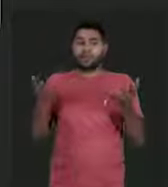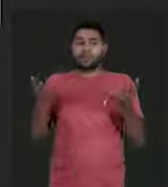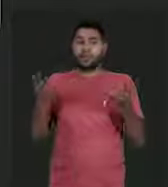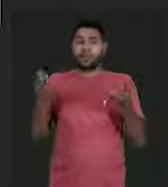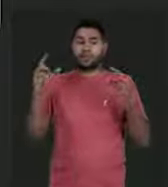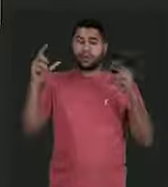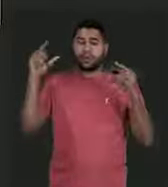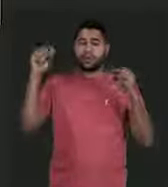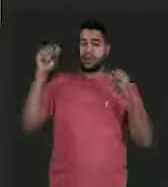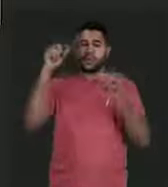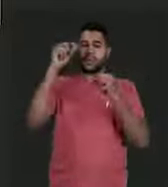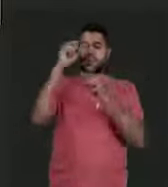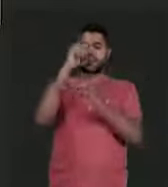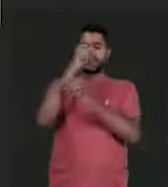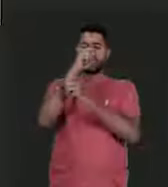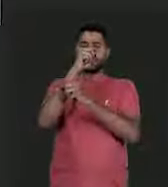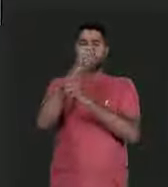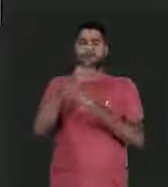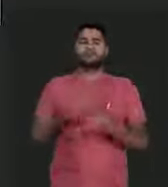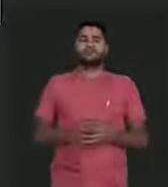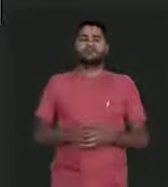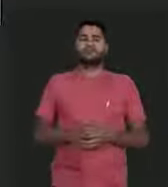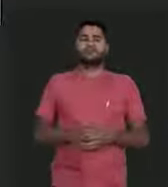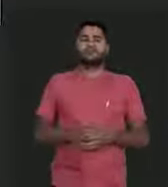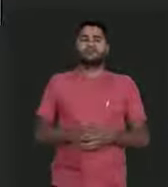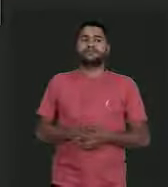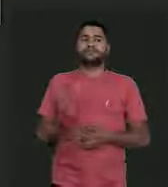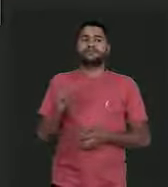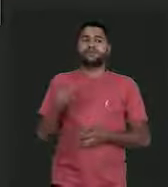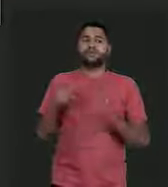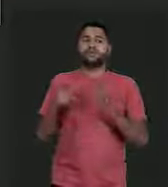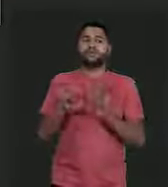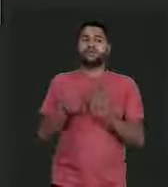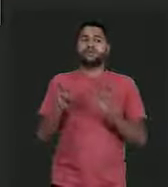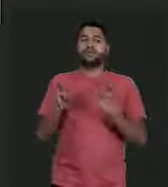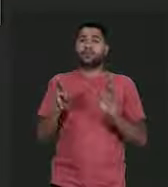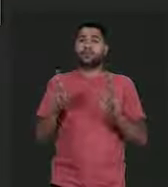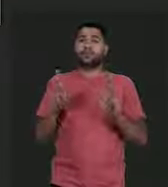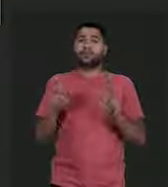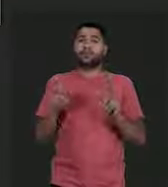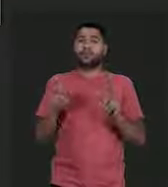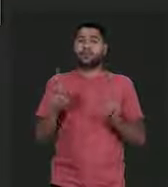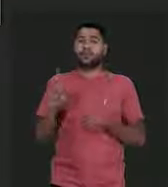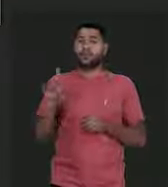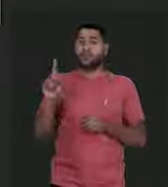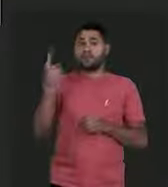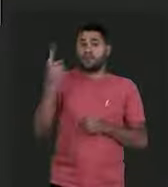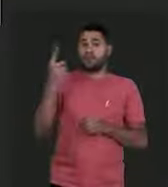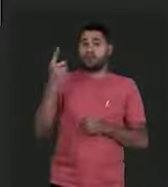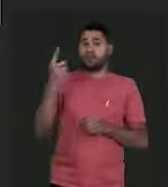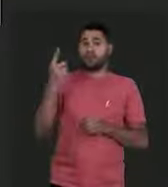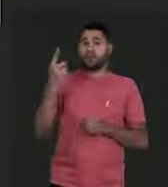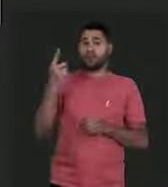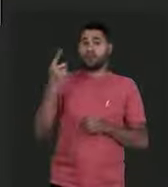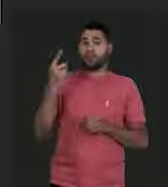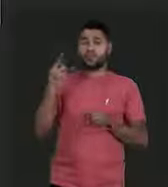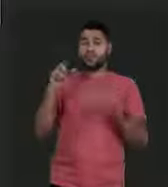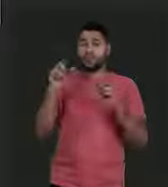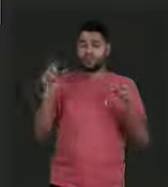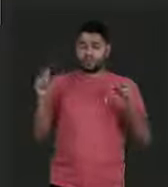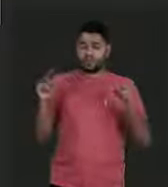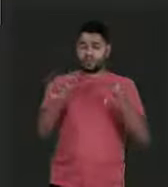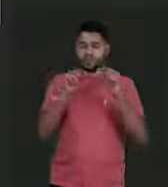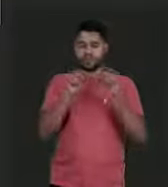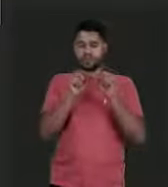da corrente elétrica em vias diferentes. Se eu tenho uma distribuição em vias